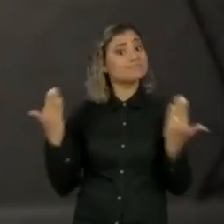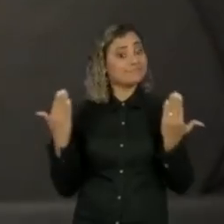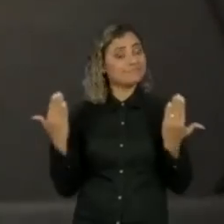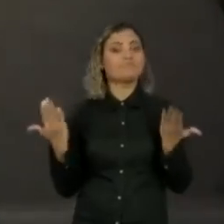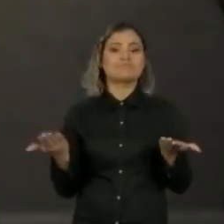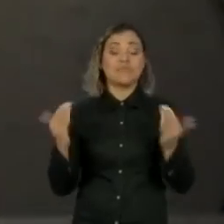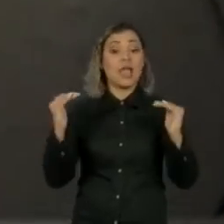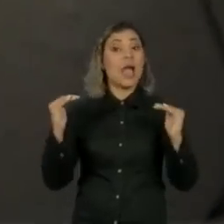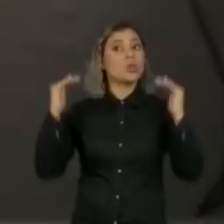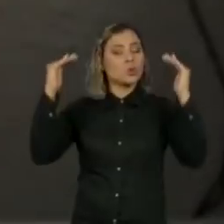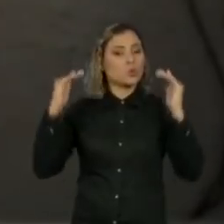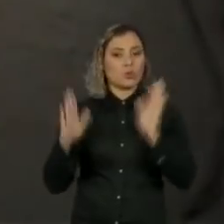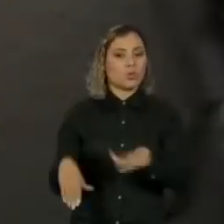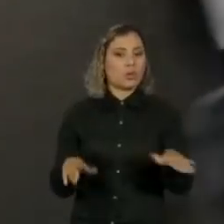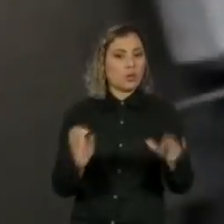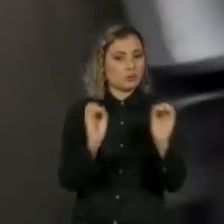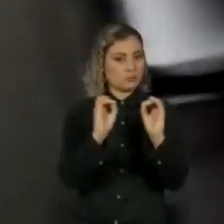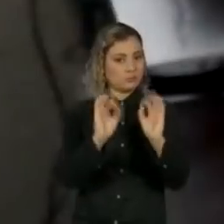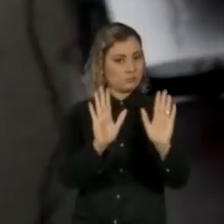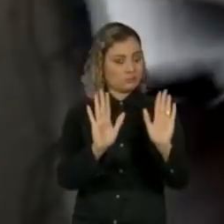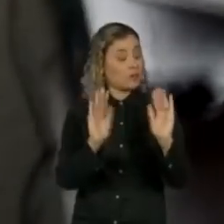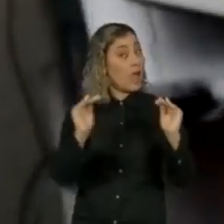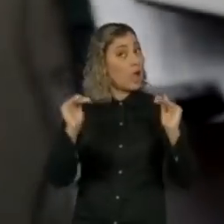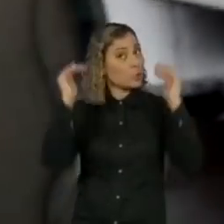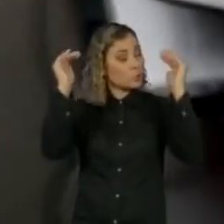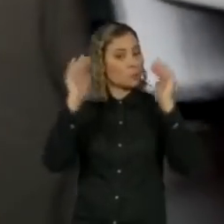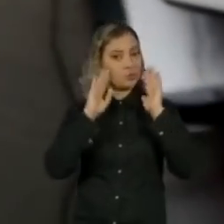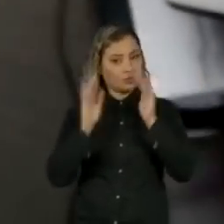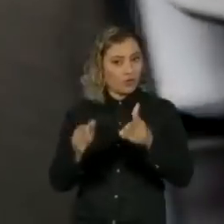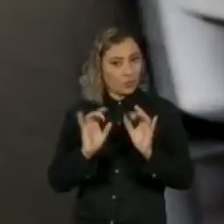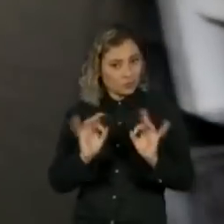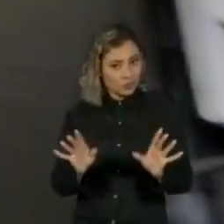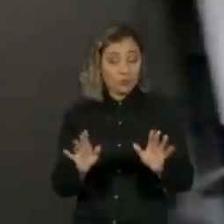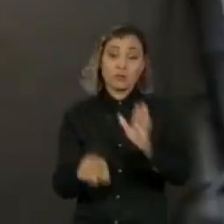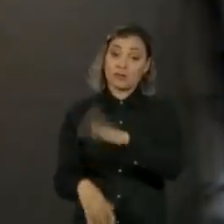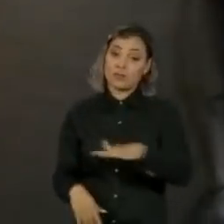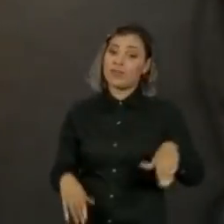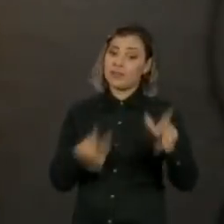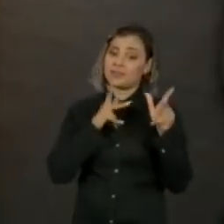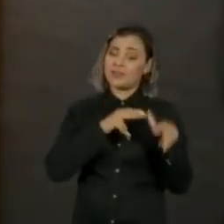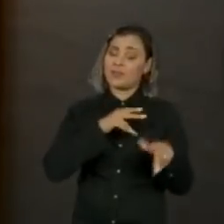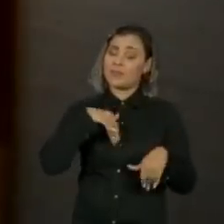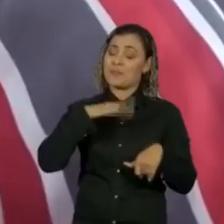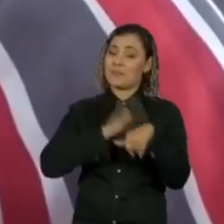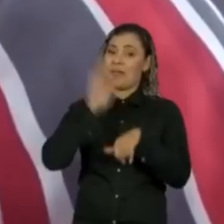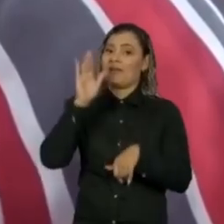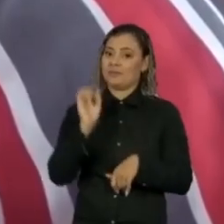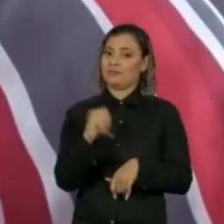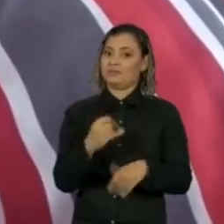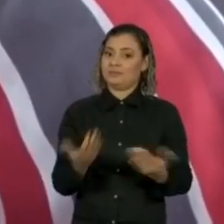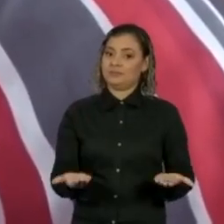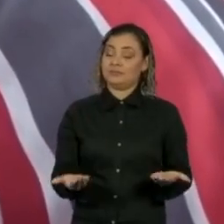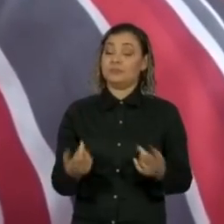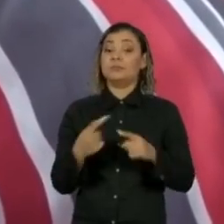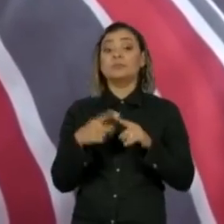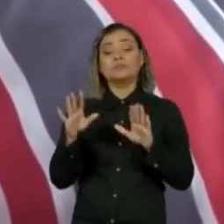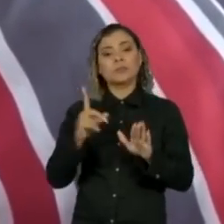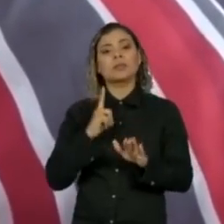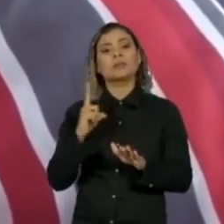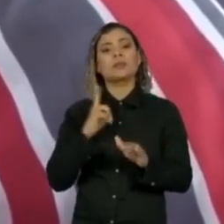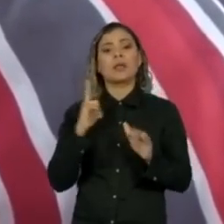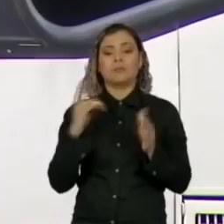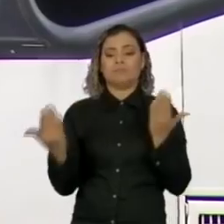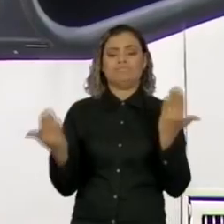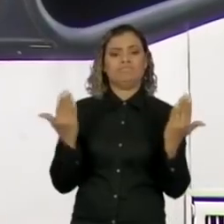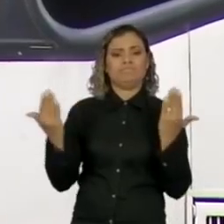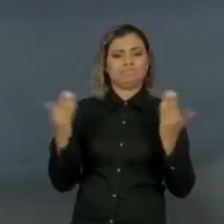falando de adultos e não de crianças. Criança, certo? Dorme muito mais. Criança dorme mais. Tá? Então, existe esse nível.